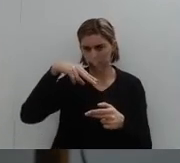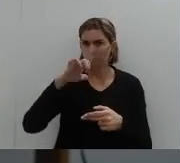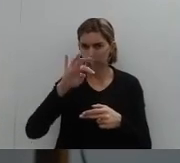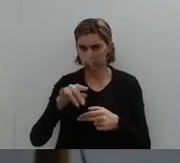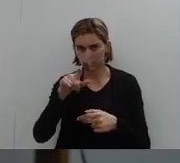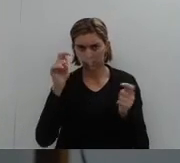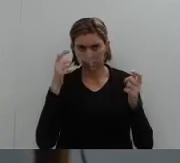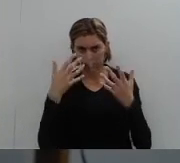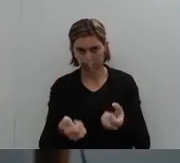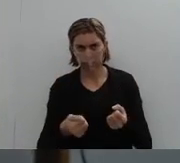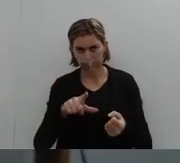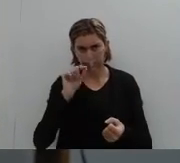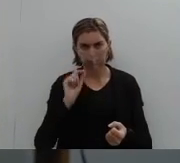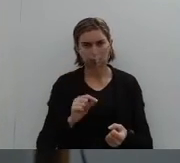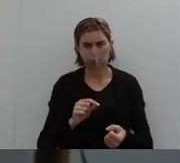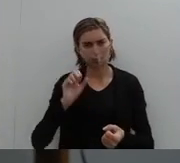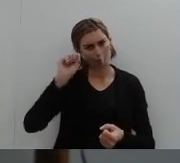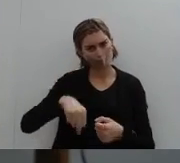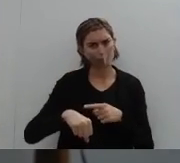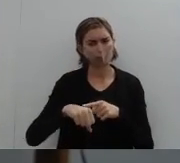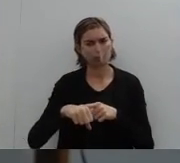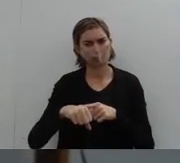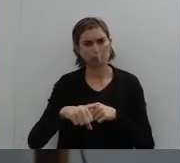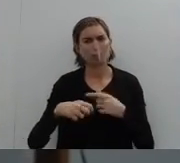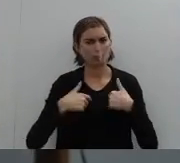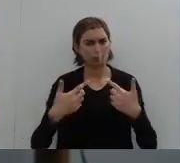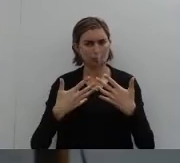seria capaz de escolher isso, de dizer sim? De